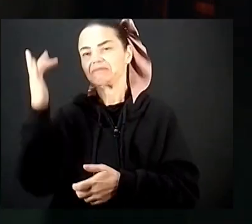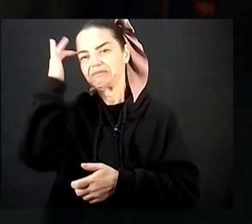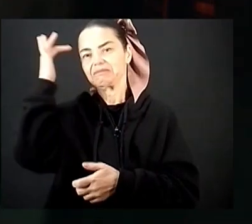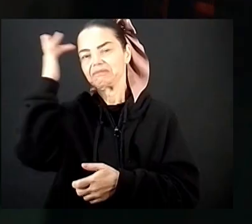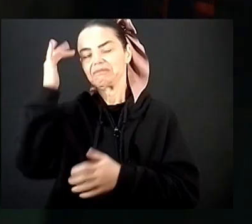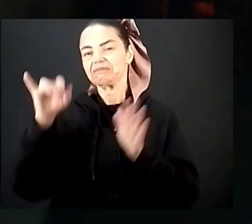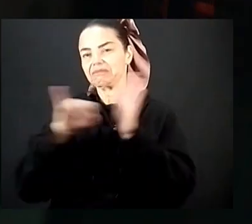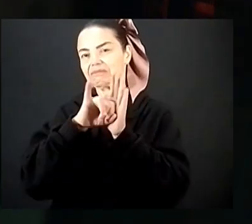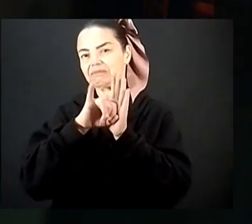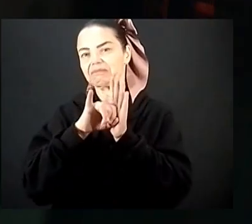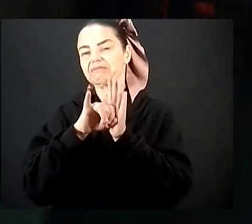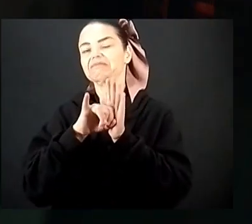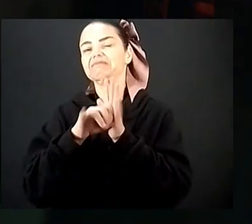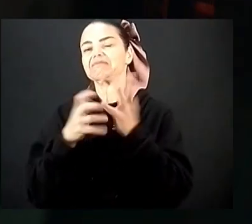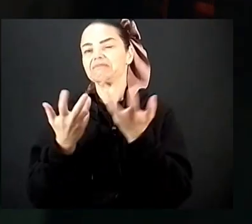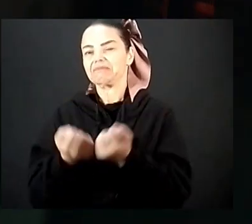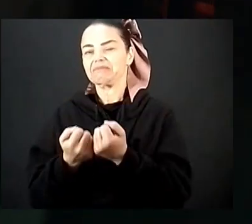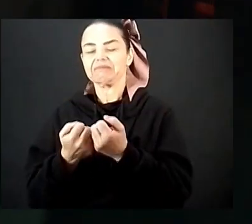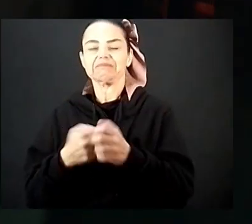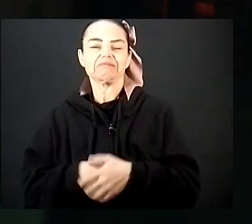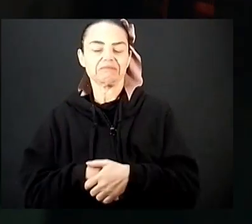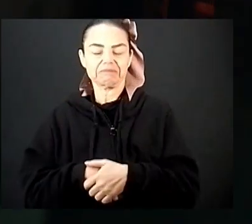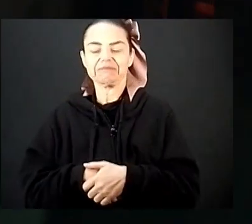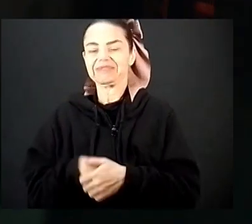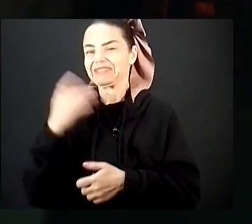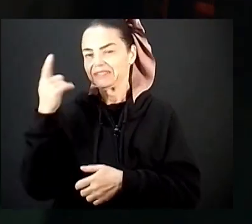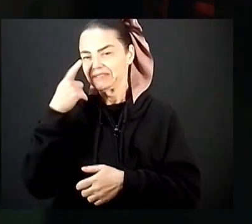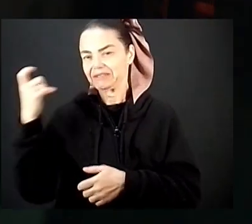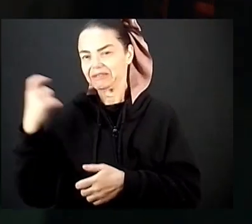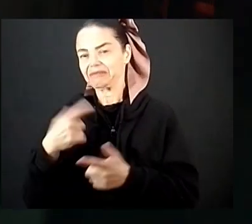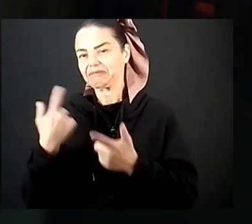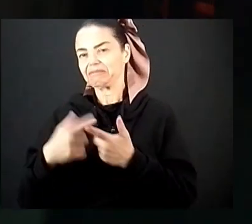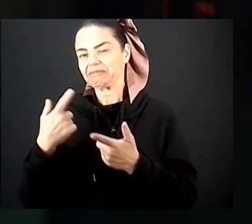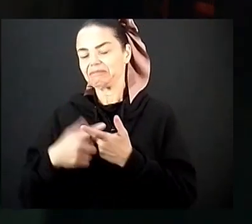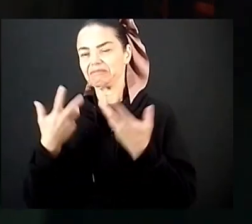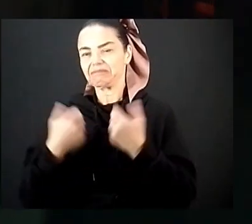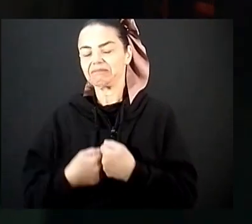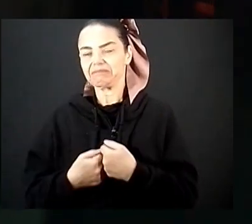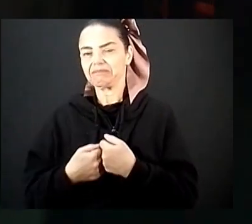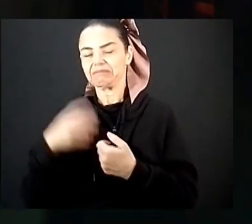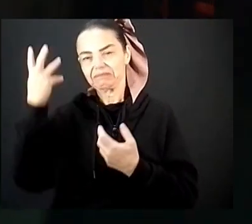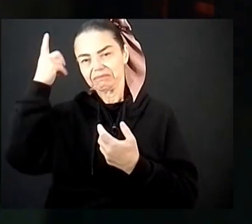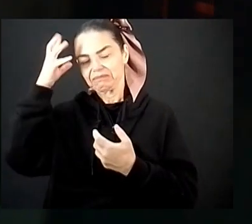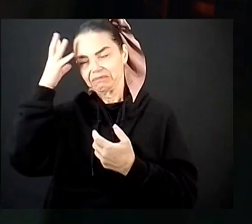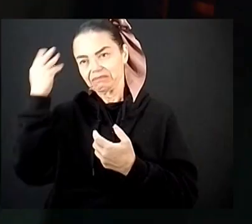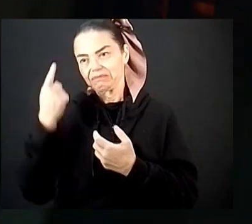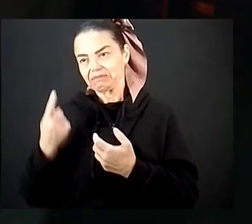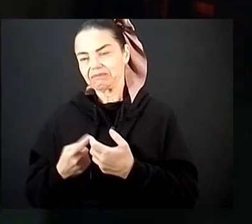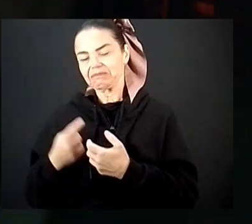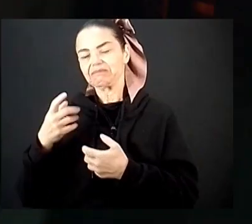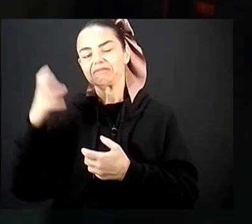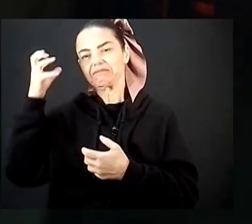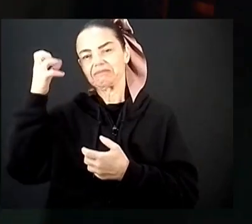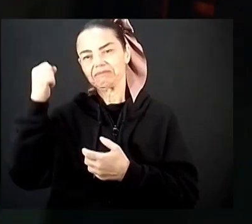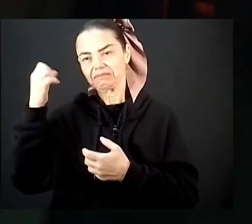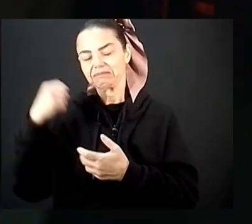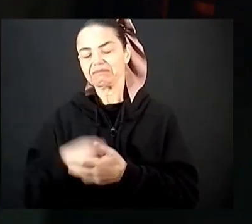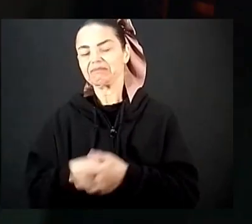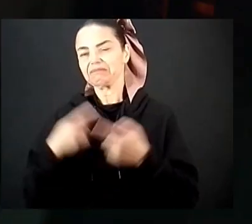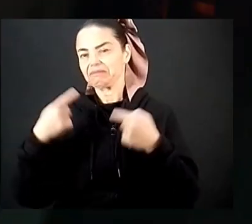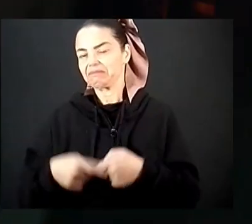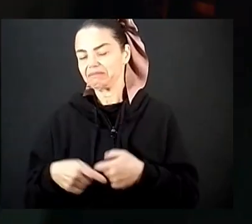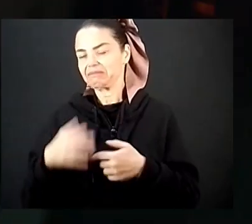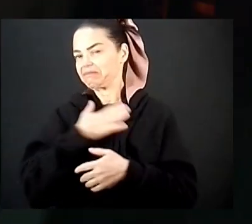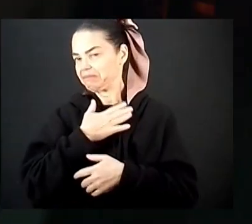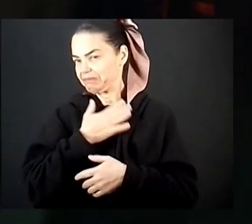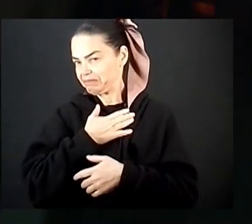e aceitação. Olha só que interessante. Por que assumir os cabelos brancos ainda é um desafio para tantas pessoas? Para mim, eu